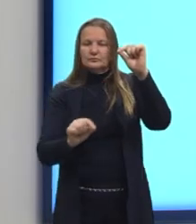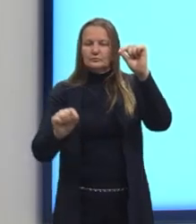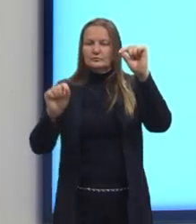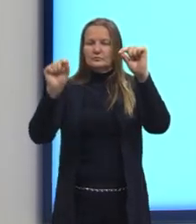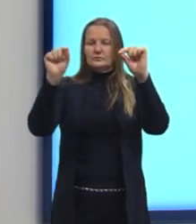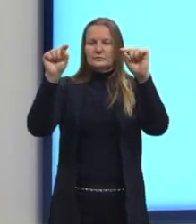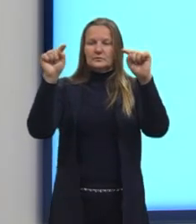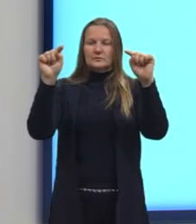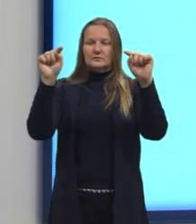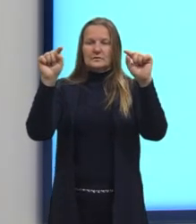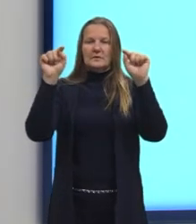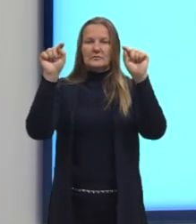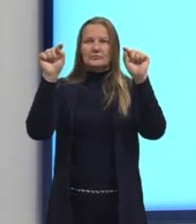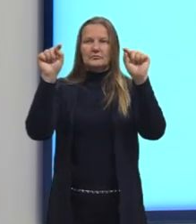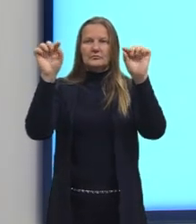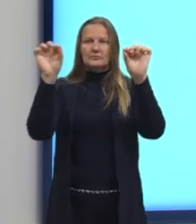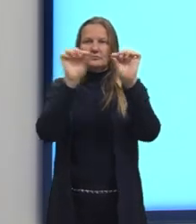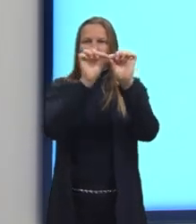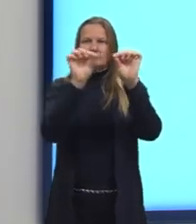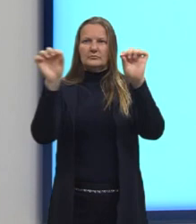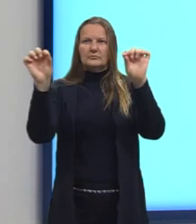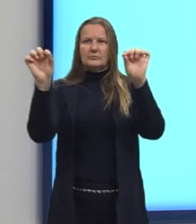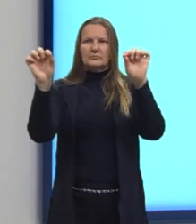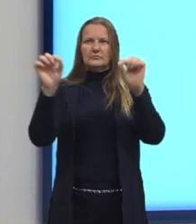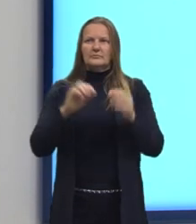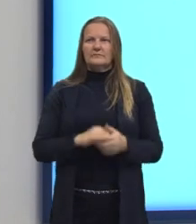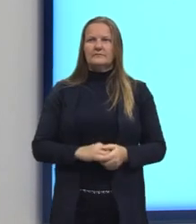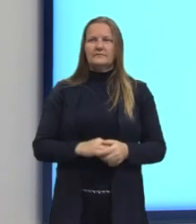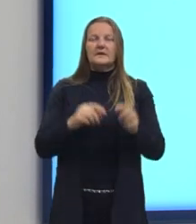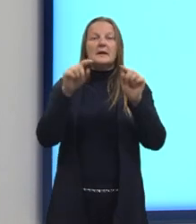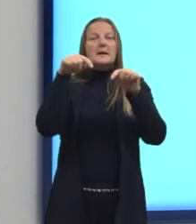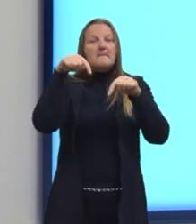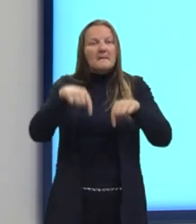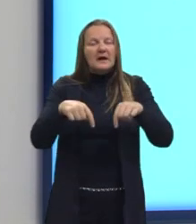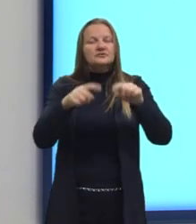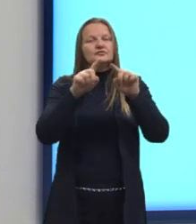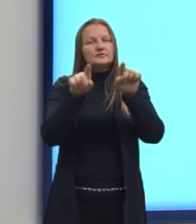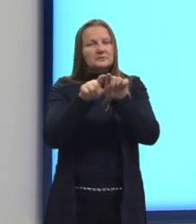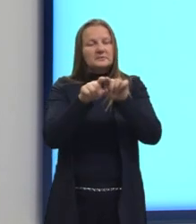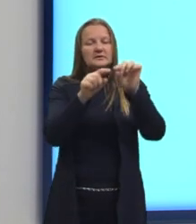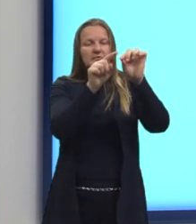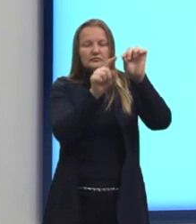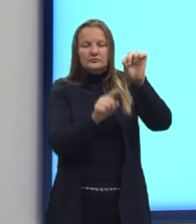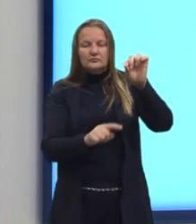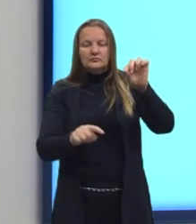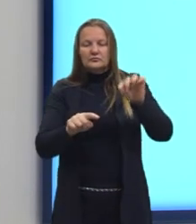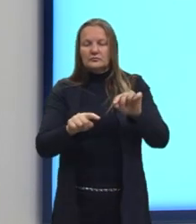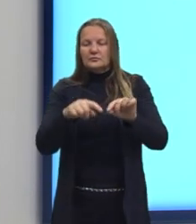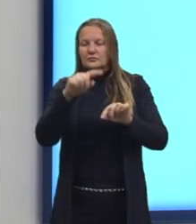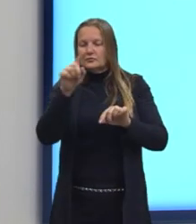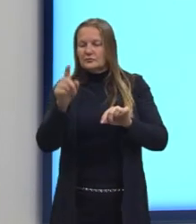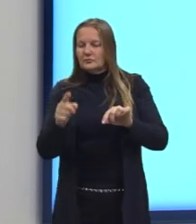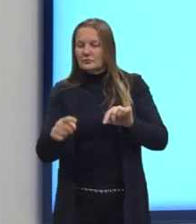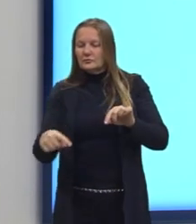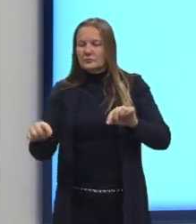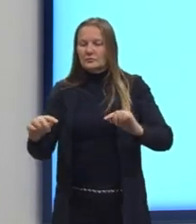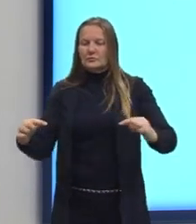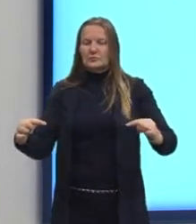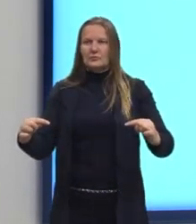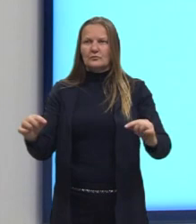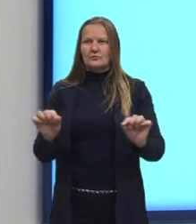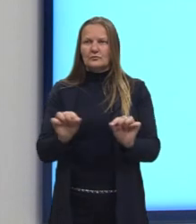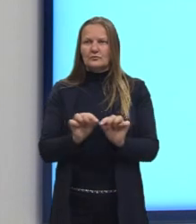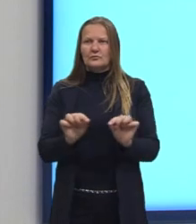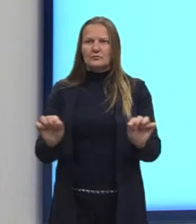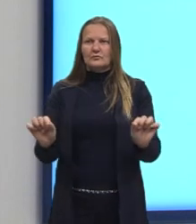mas vejam que aqui embaixo eu também marquei comprimento de onda de uma forma diferente porque nem sempre ele vai estar em Pontos